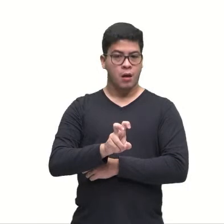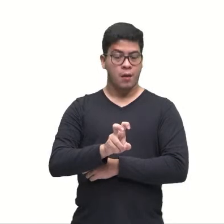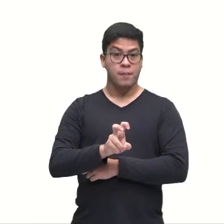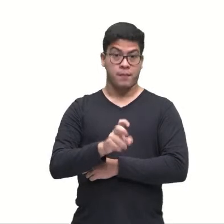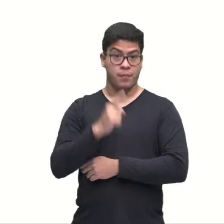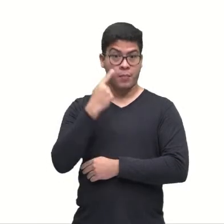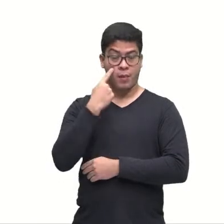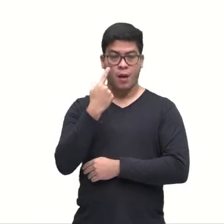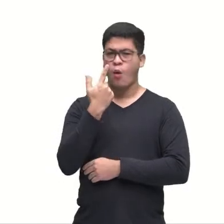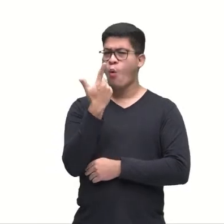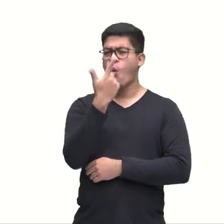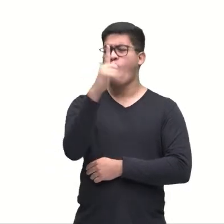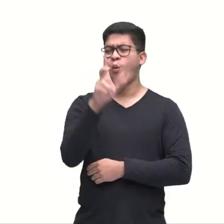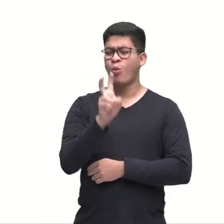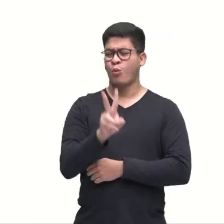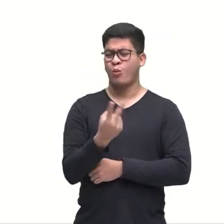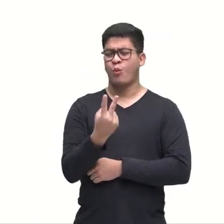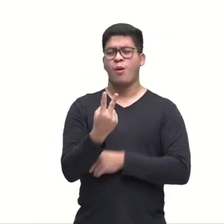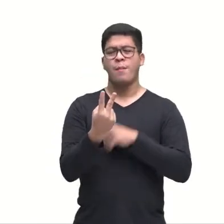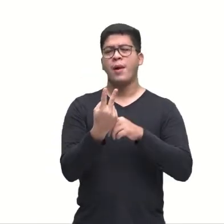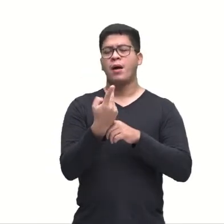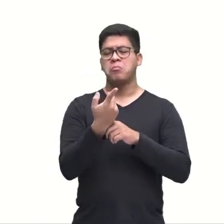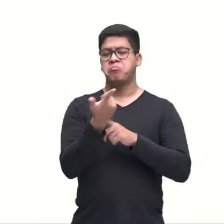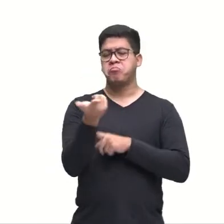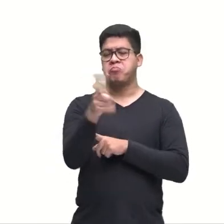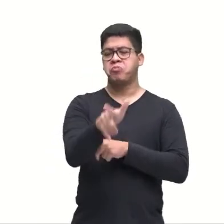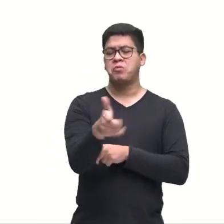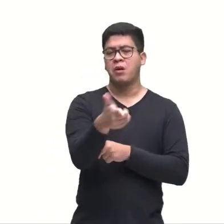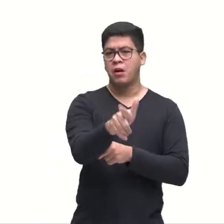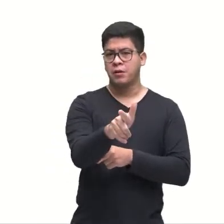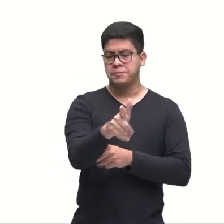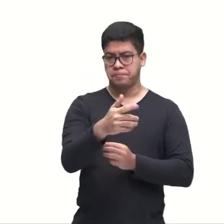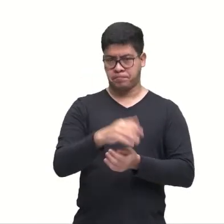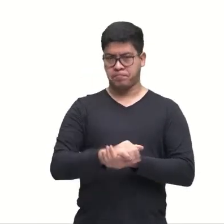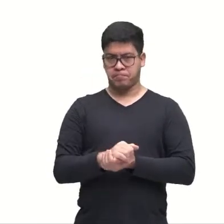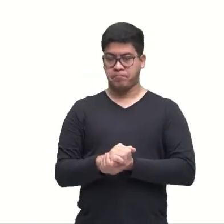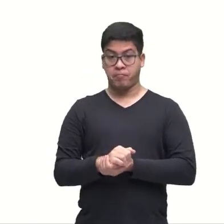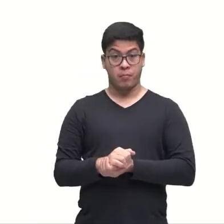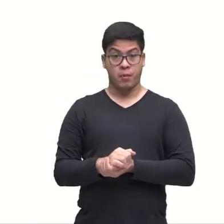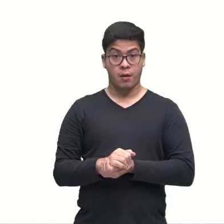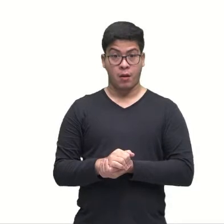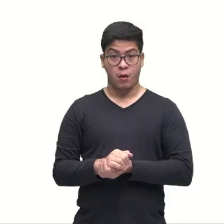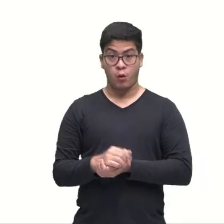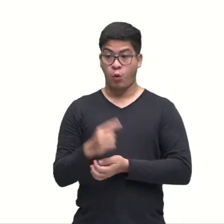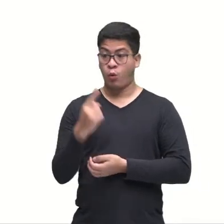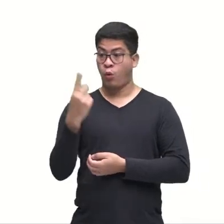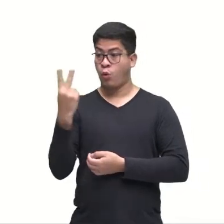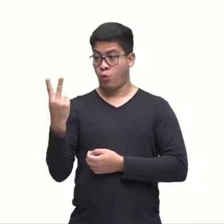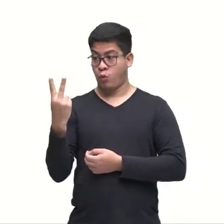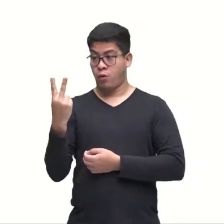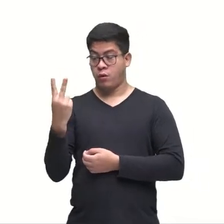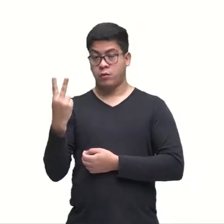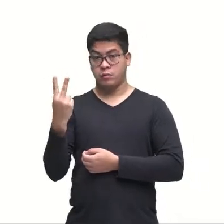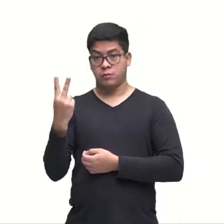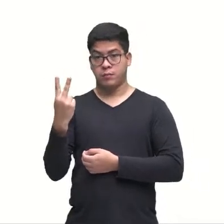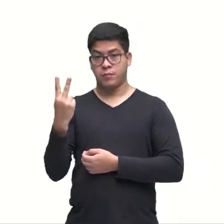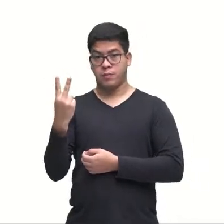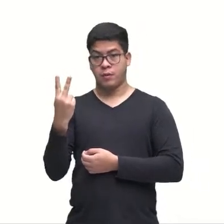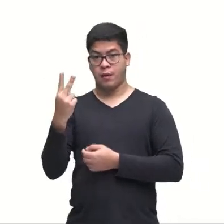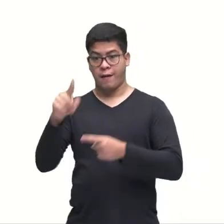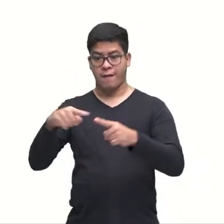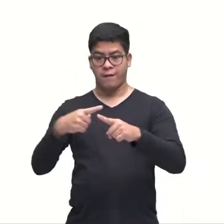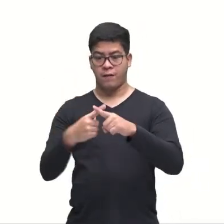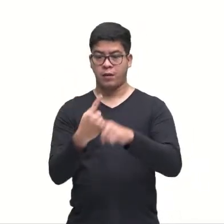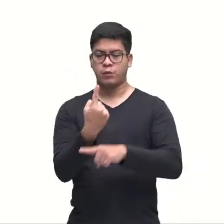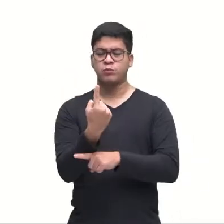ali um outro 2, mas ele se repete, tá? Você vai multiplicar o 2 com o 1. Então, 2 vezes 1,